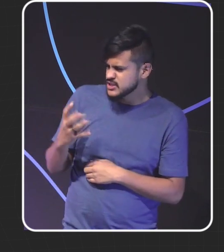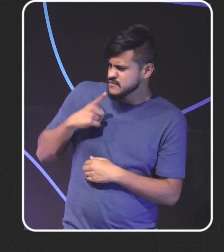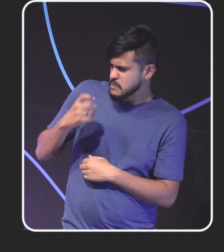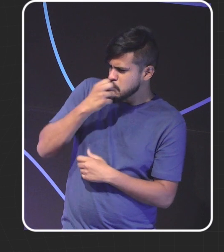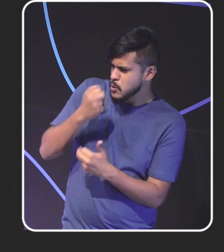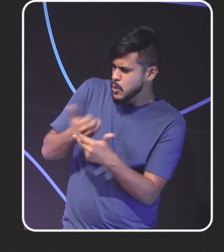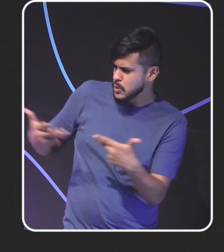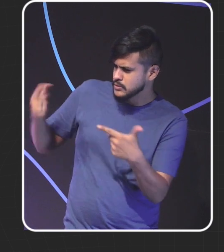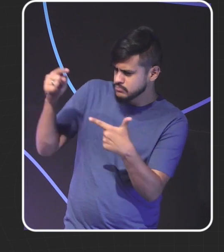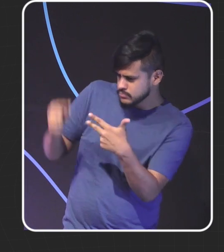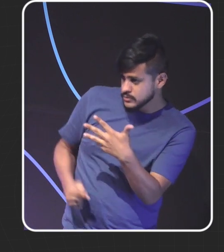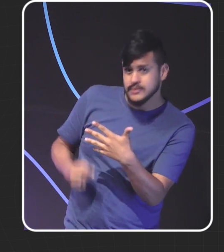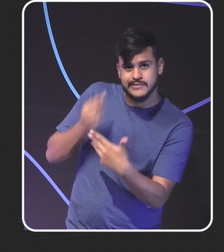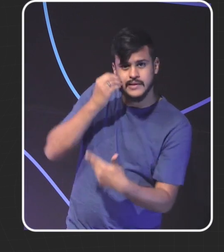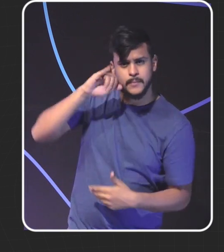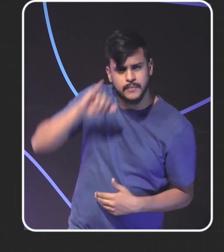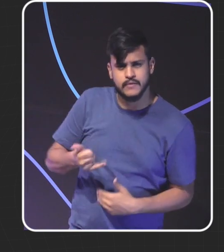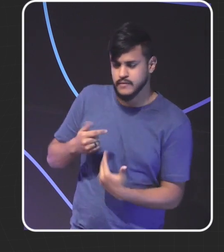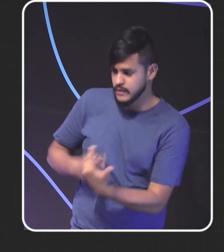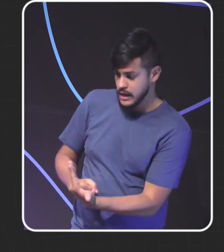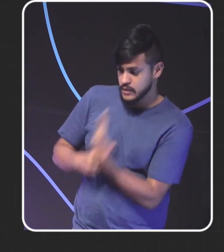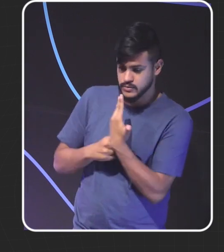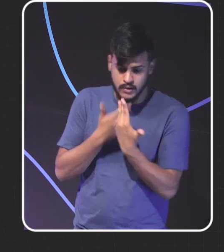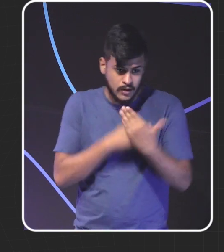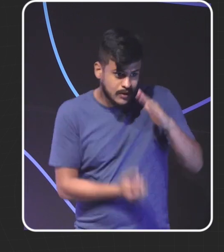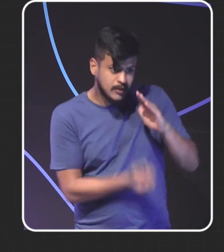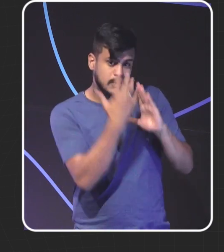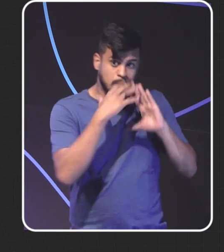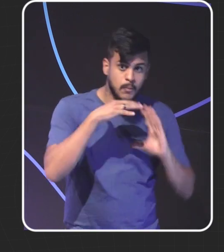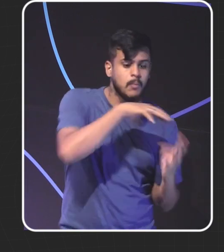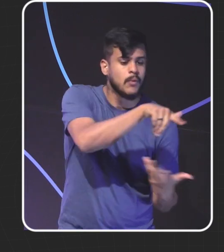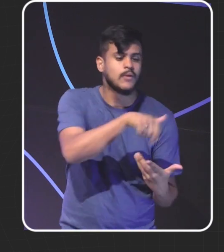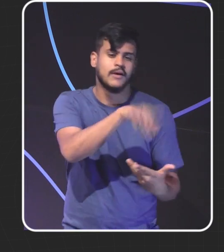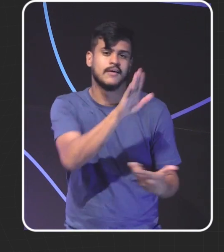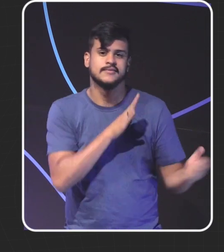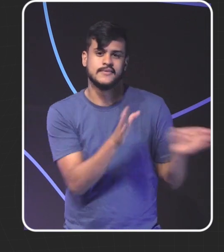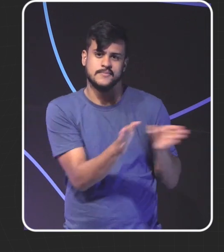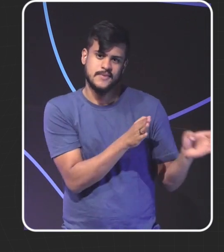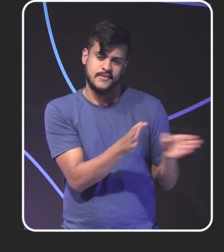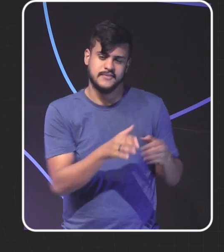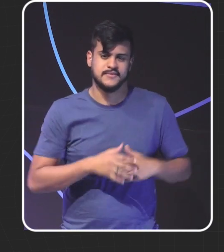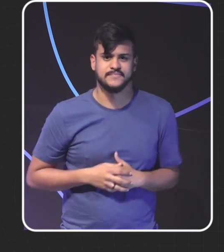de bom para nos auxiliar para criar um mundo, um universo e uma web mais acessível.